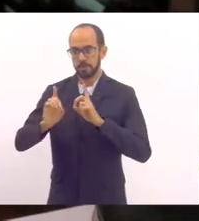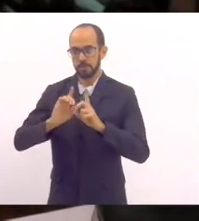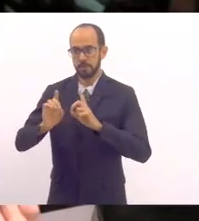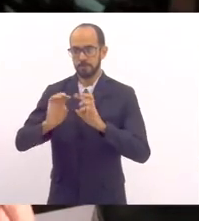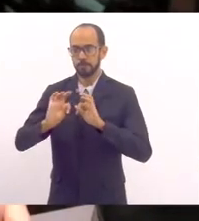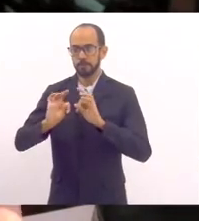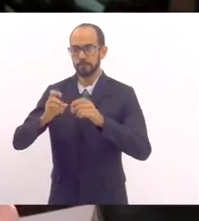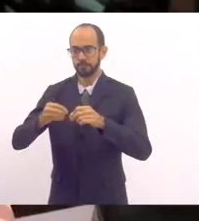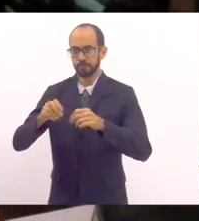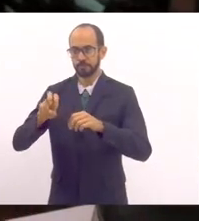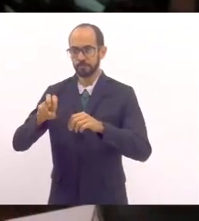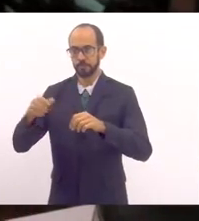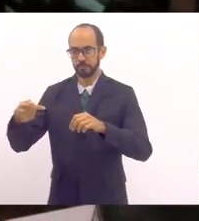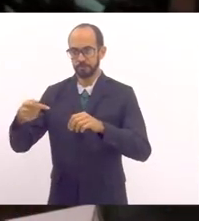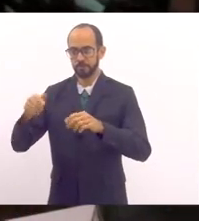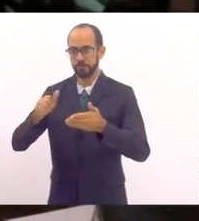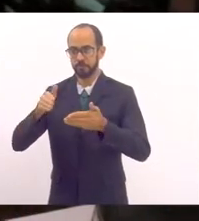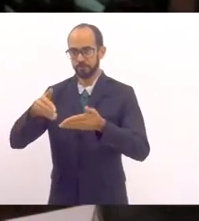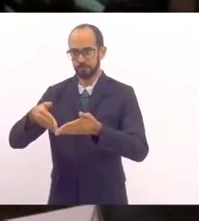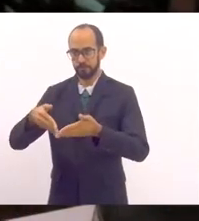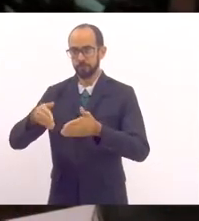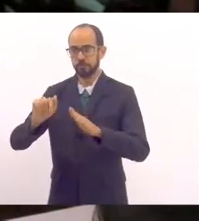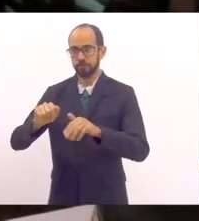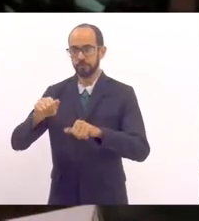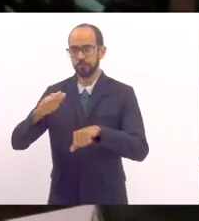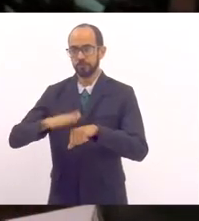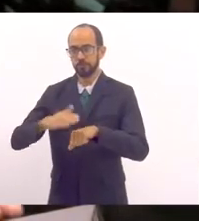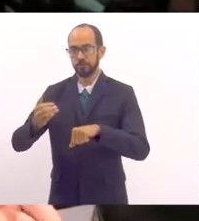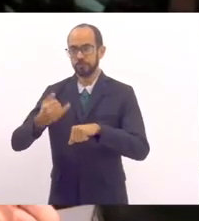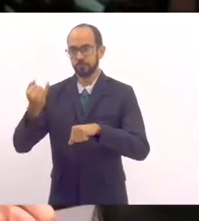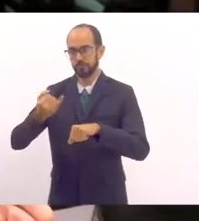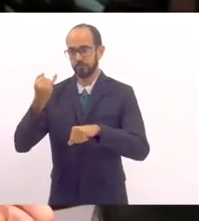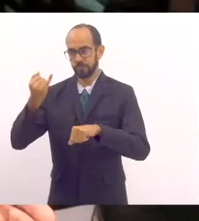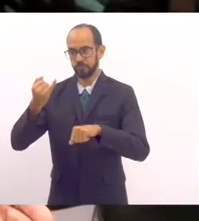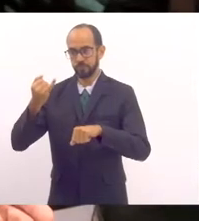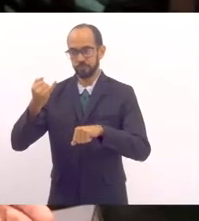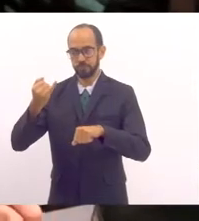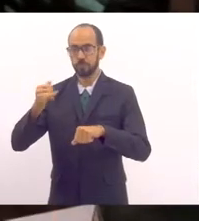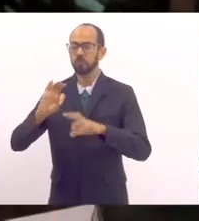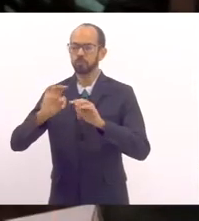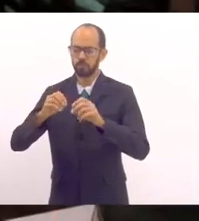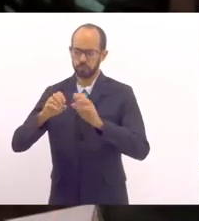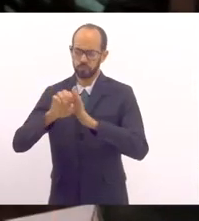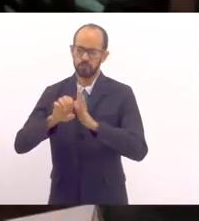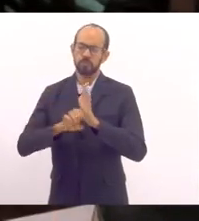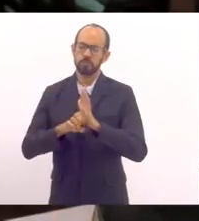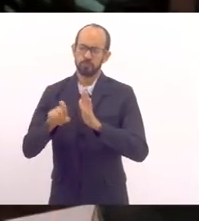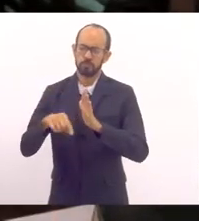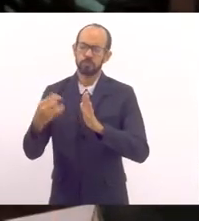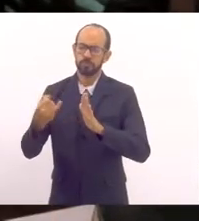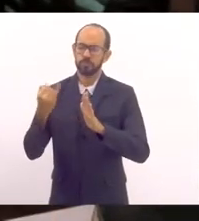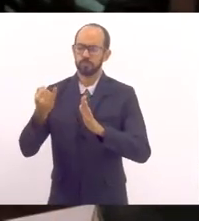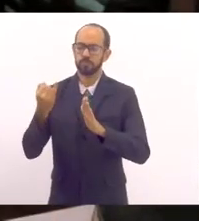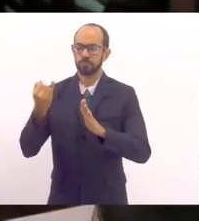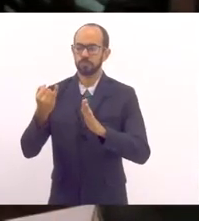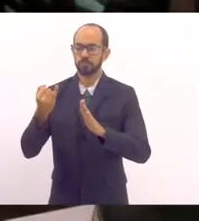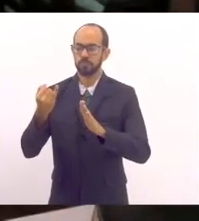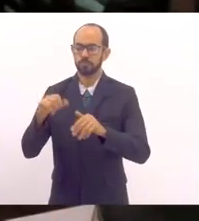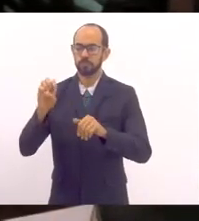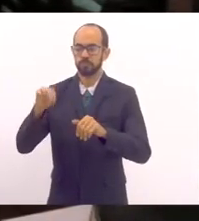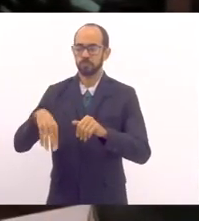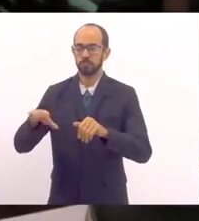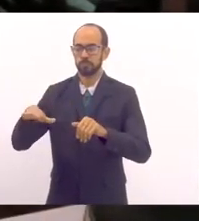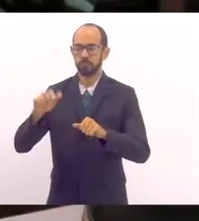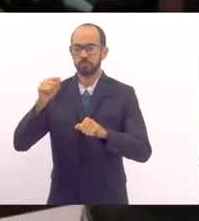forma, focando mais no que eu achei relevante, não que as outras emendas não sejam também. Então, eu foquei mais na questão